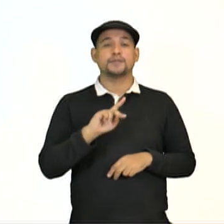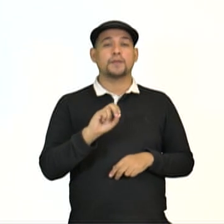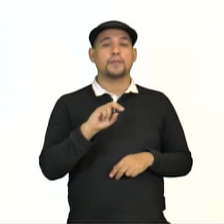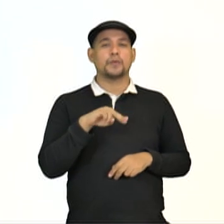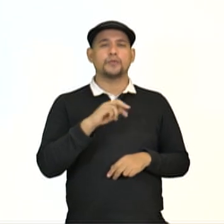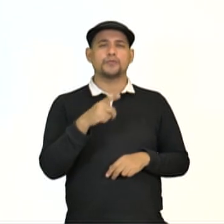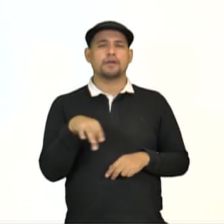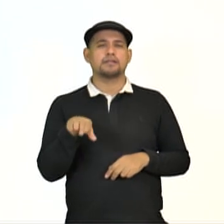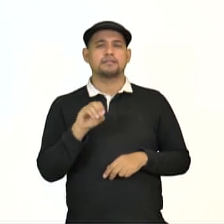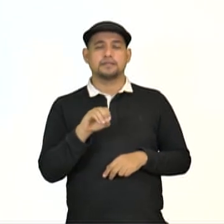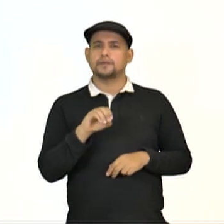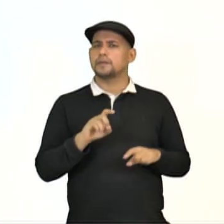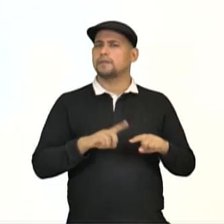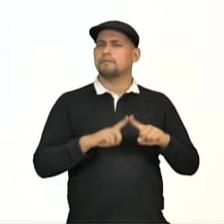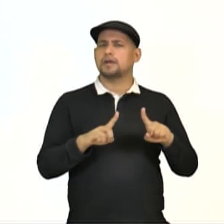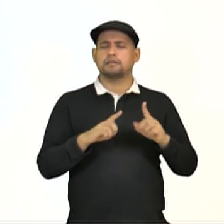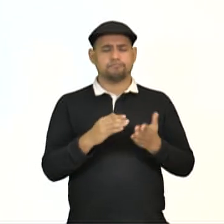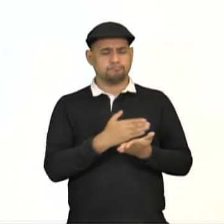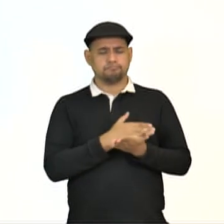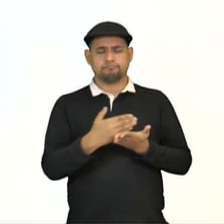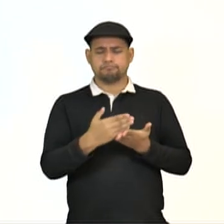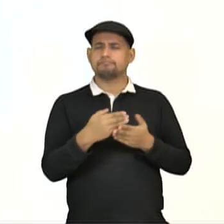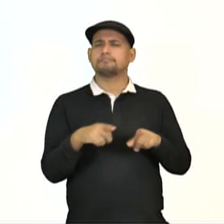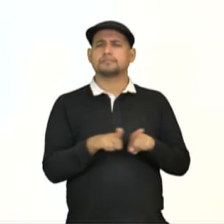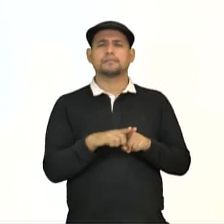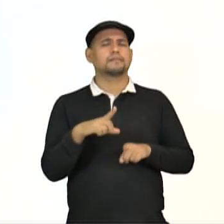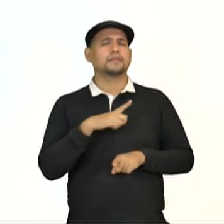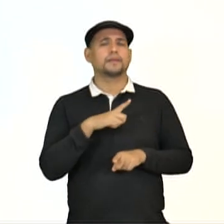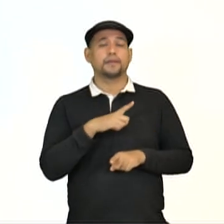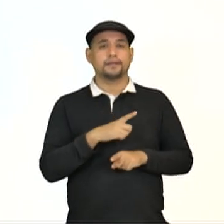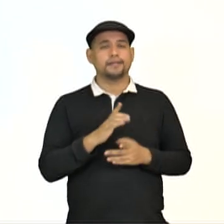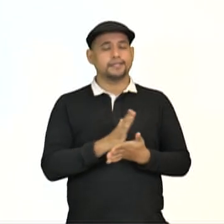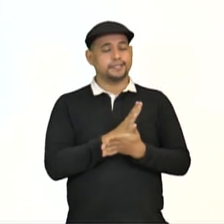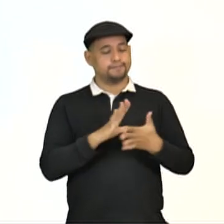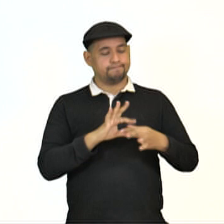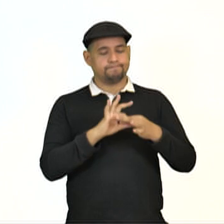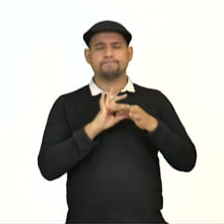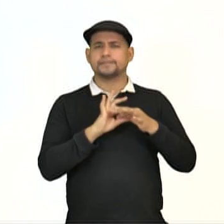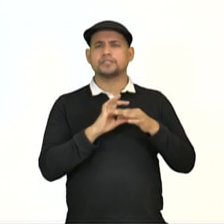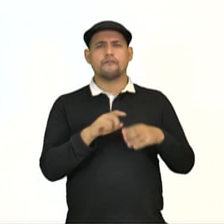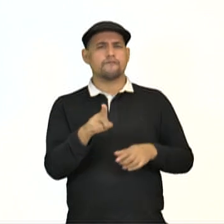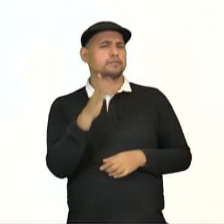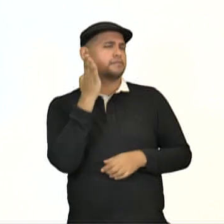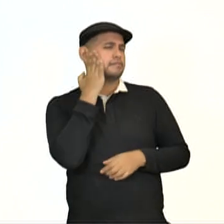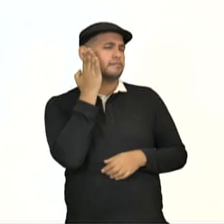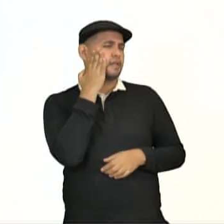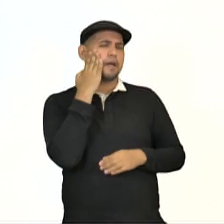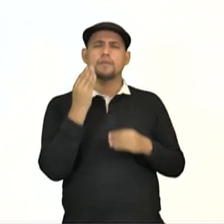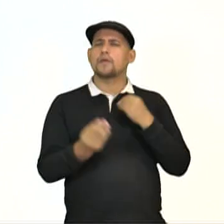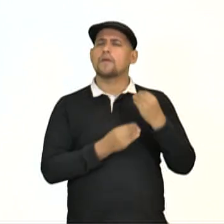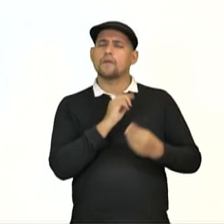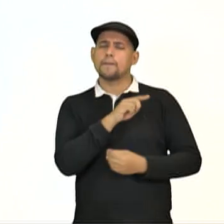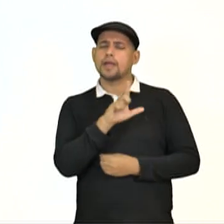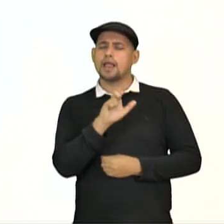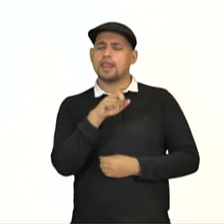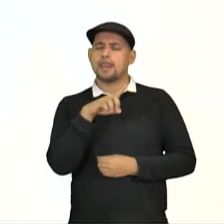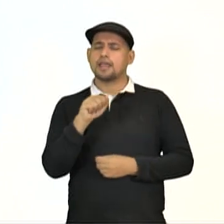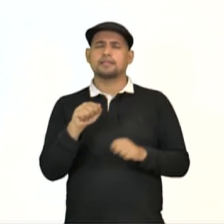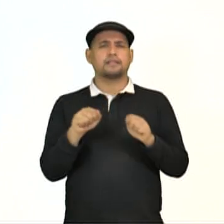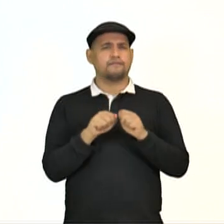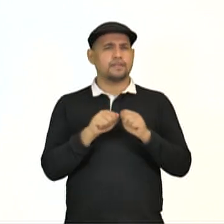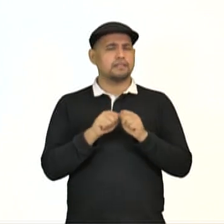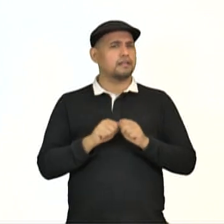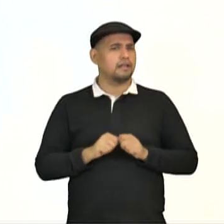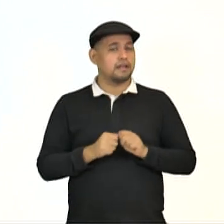pontuação. Então, para início de conversa, temos uma questão engajadora aqui. Você sabe como as lendas eram